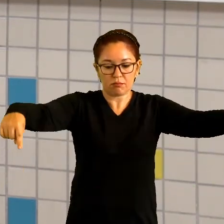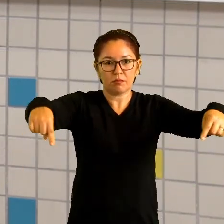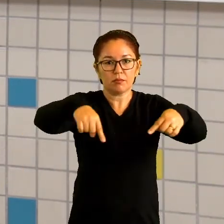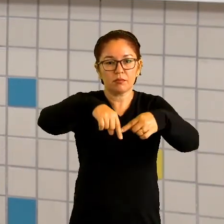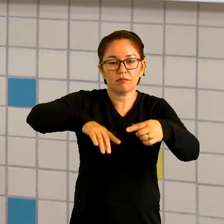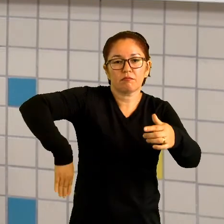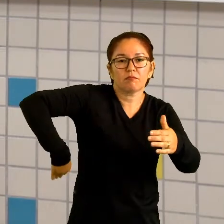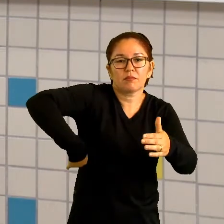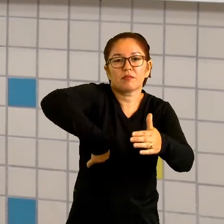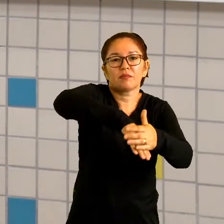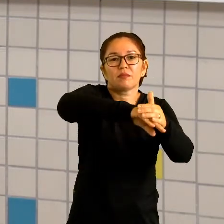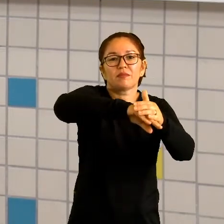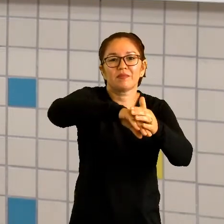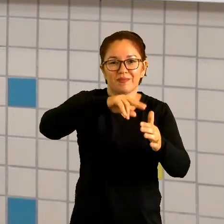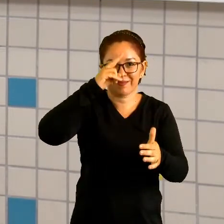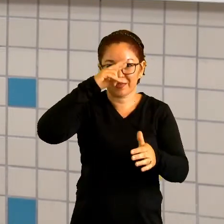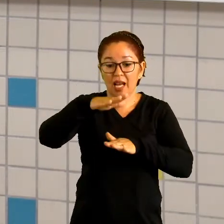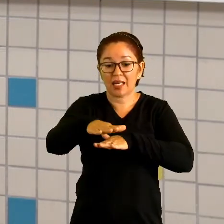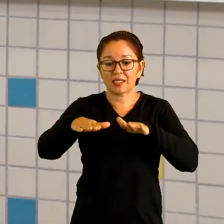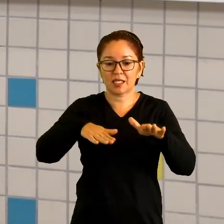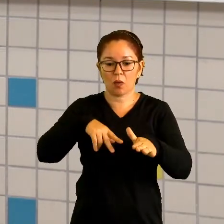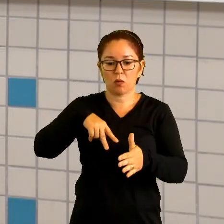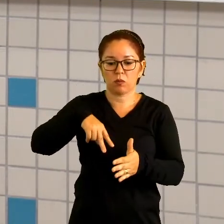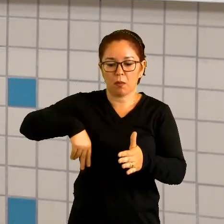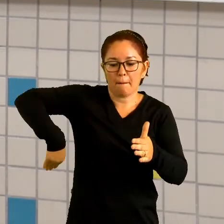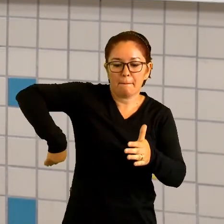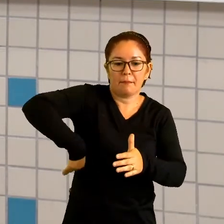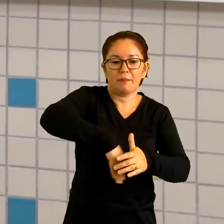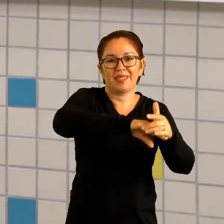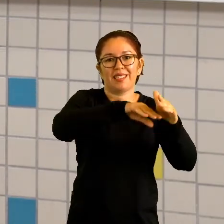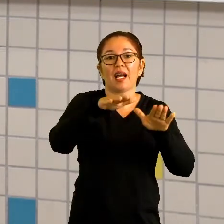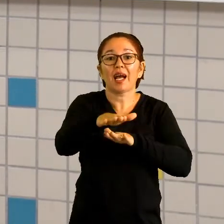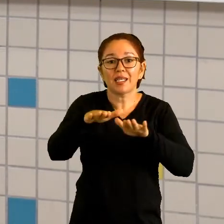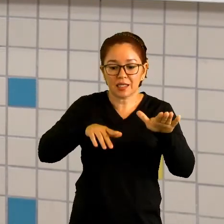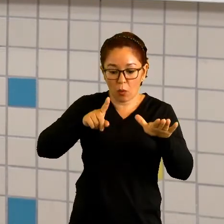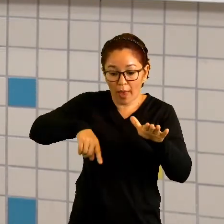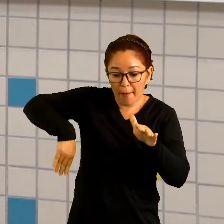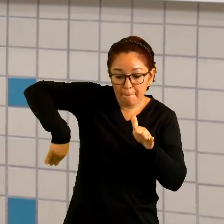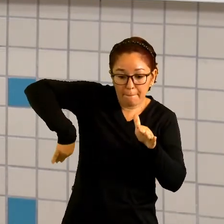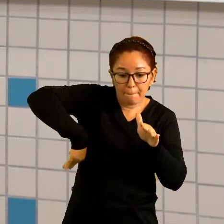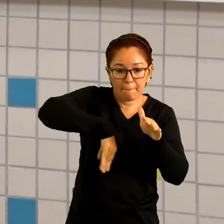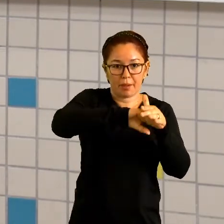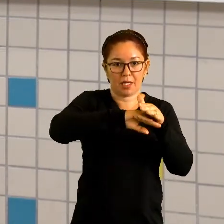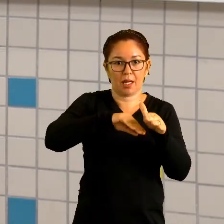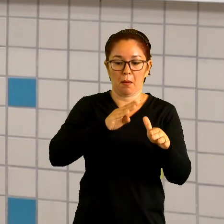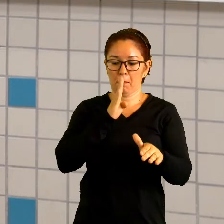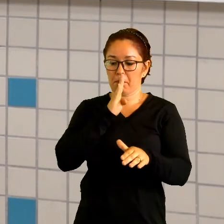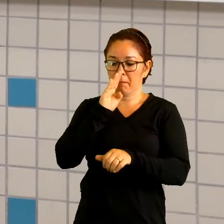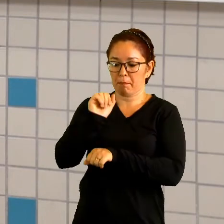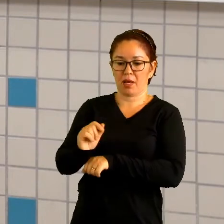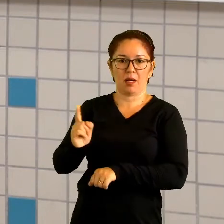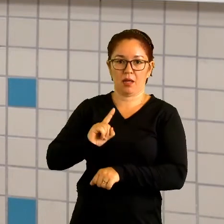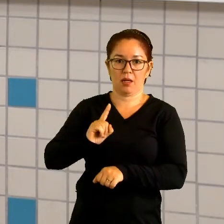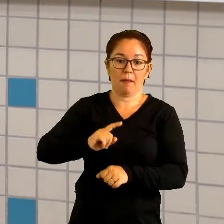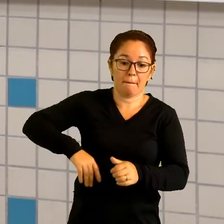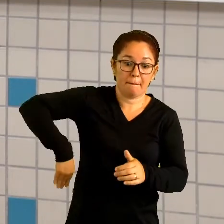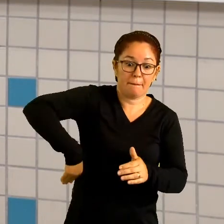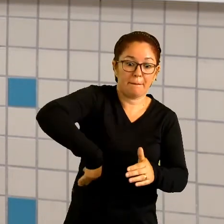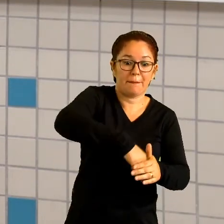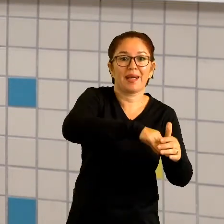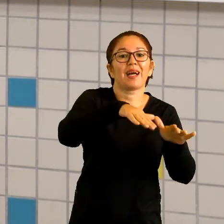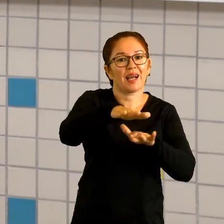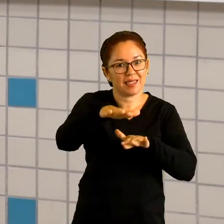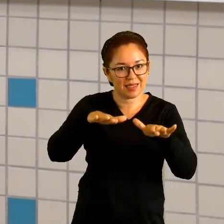ação que ele fez? Chutar. Então, ação são palavras que dão ideia de movimento. O que